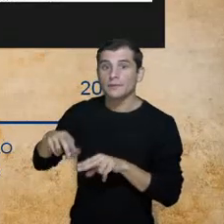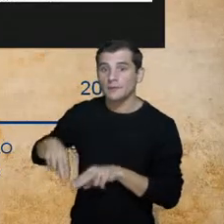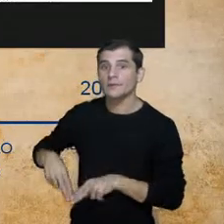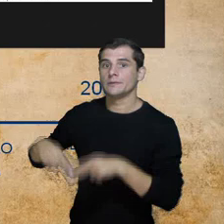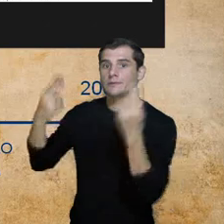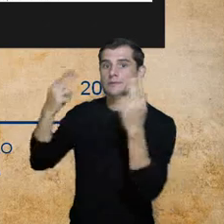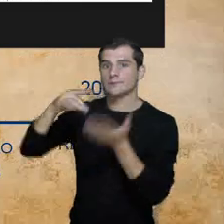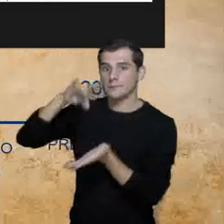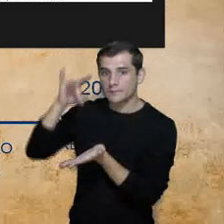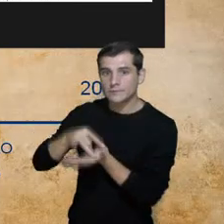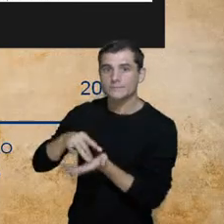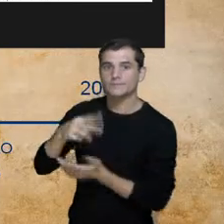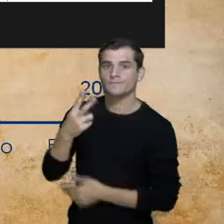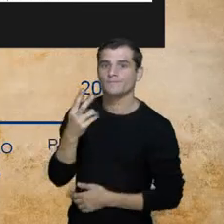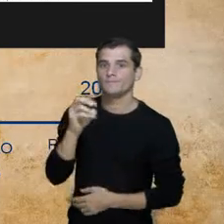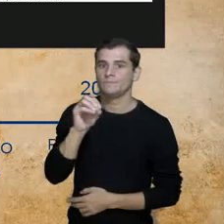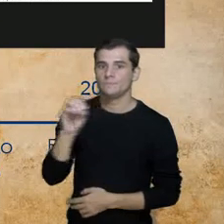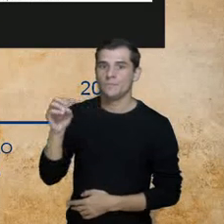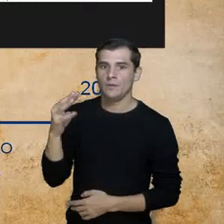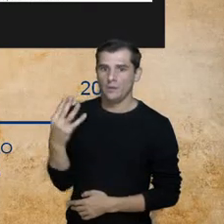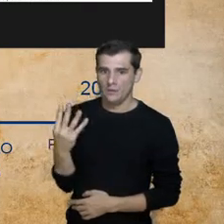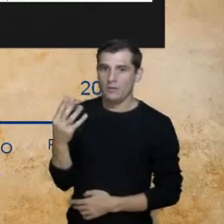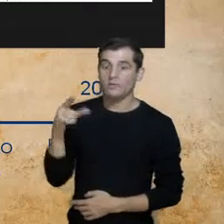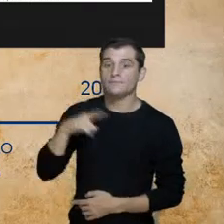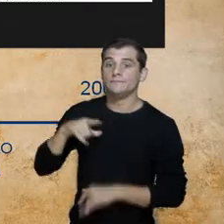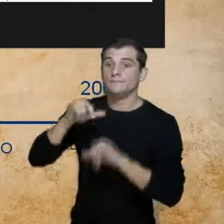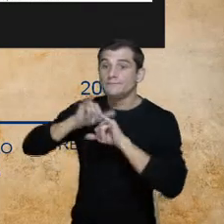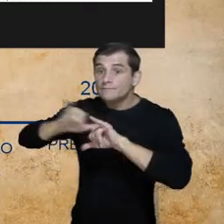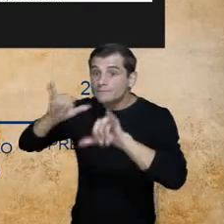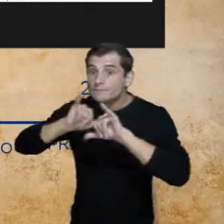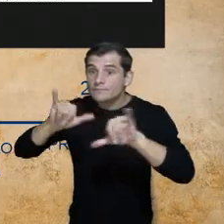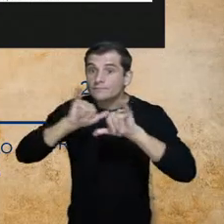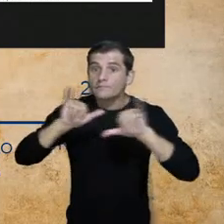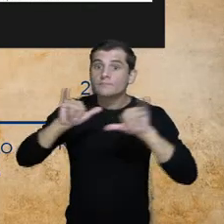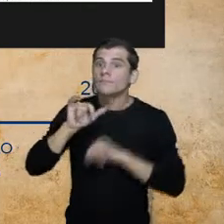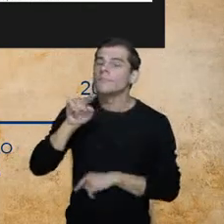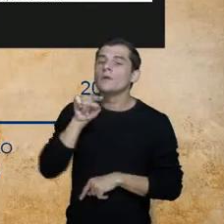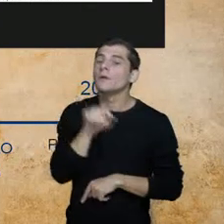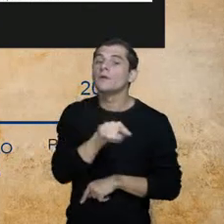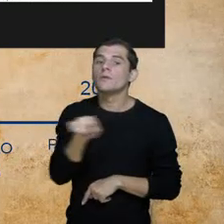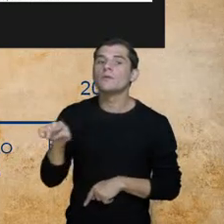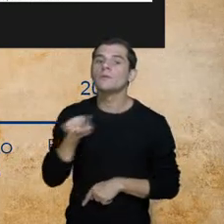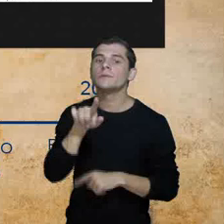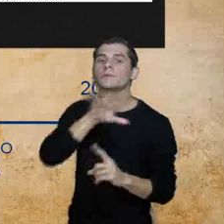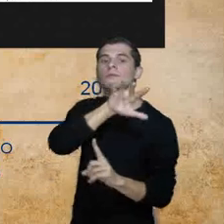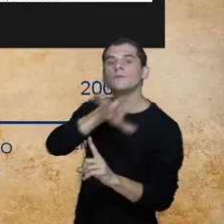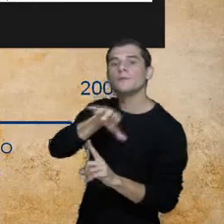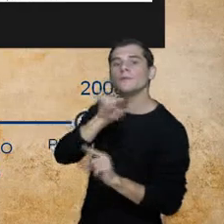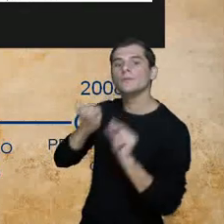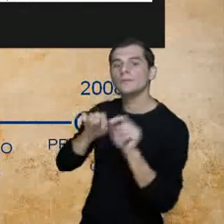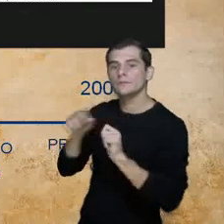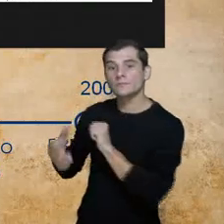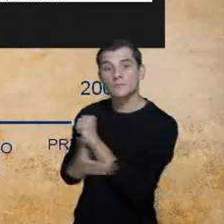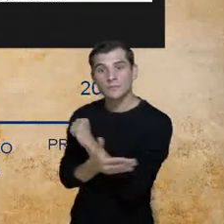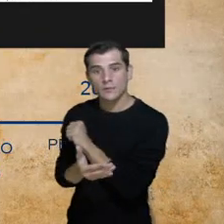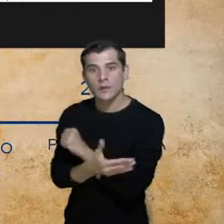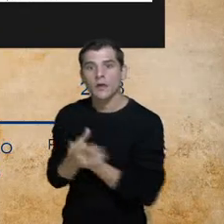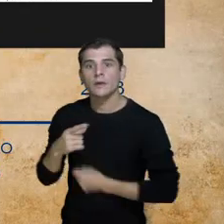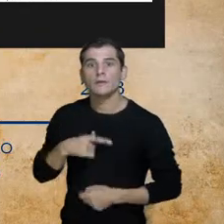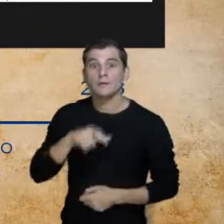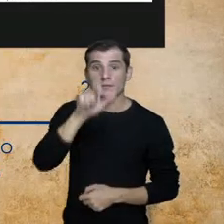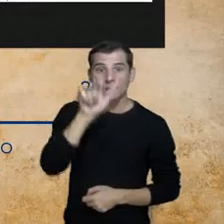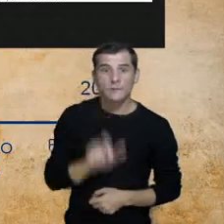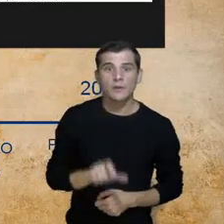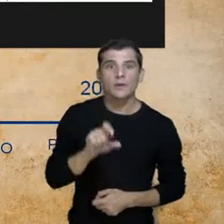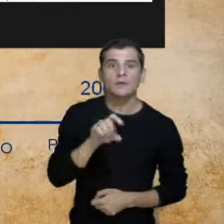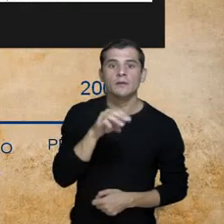daí com esse nome do da campanha que você tem a ver com a corrupção Conselheiro Salomão Ribas estava lá nos dois momentos foi na